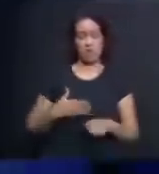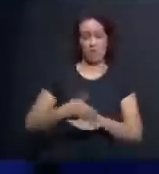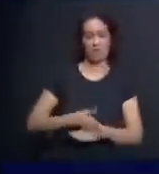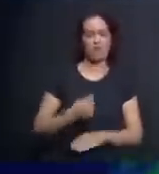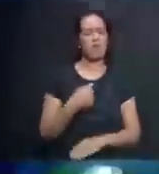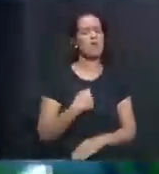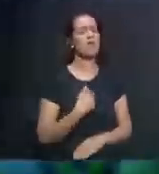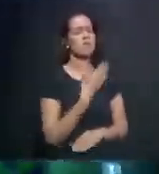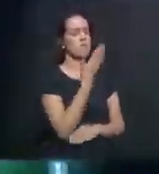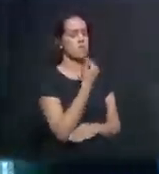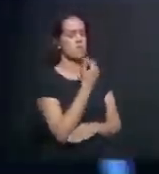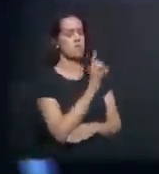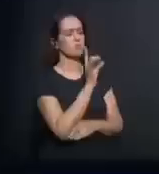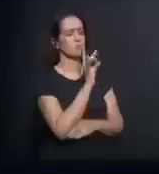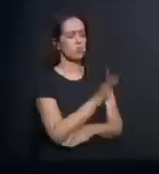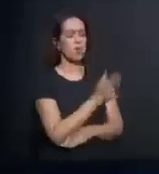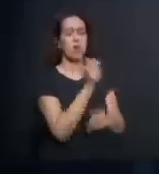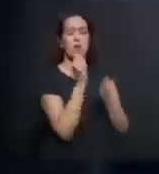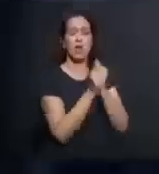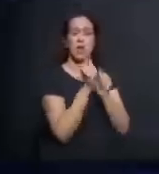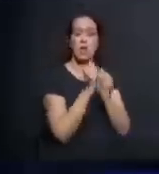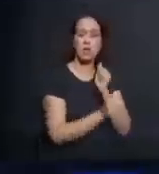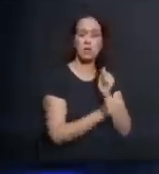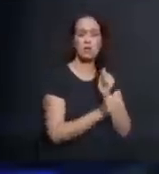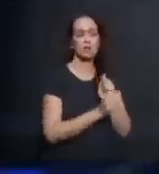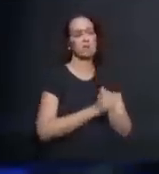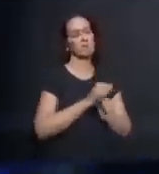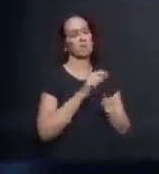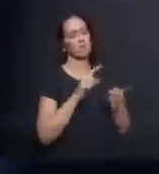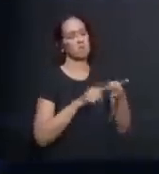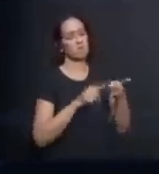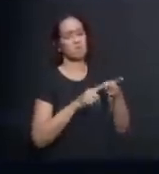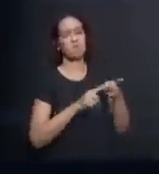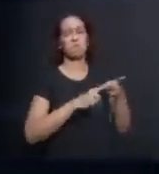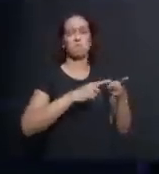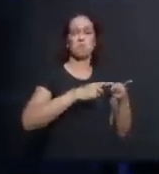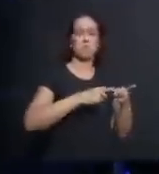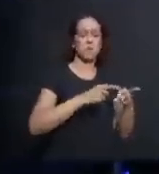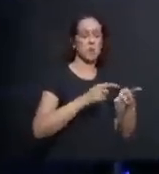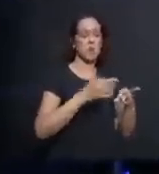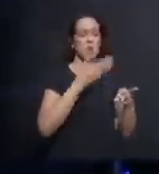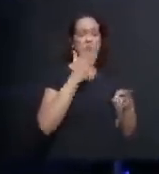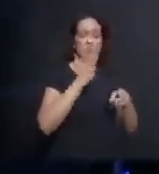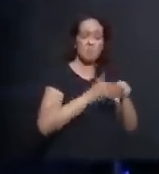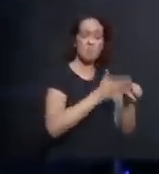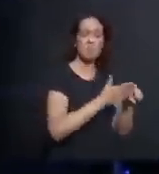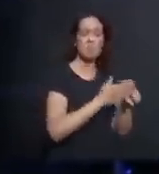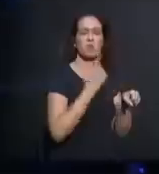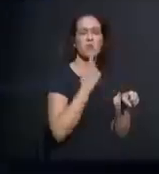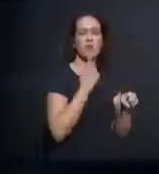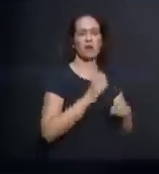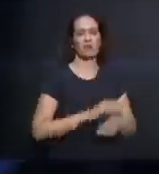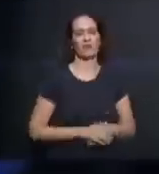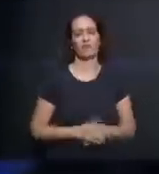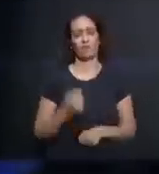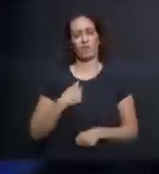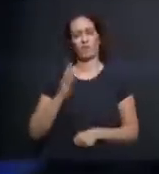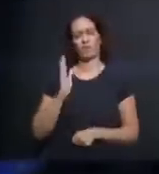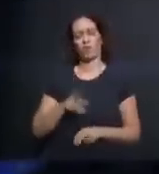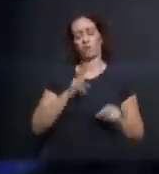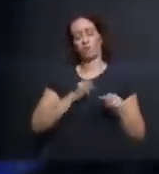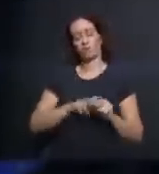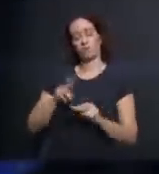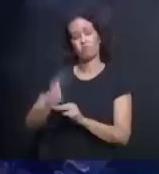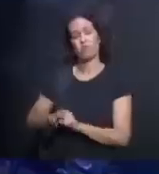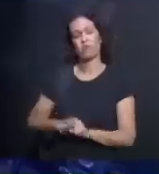eu já sentei para ouvir muita gente que eu pensava que não tinha muita coisa para me dar, mas quando ela abriu a boca, eu descobri